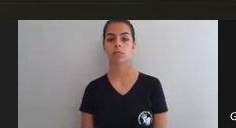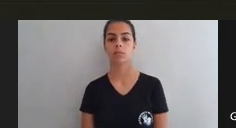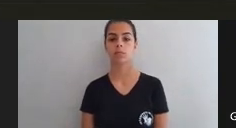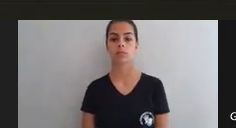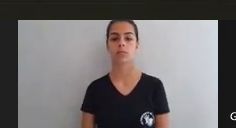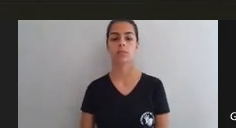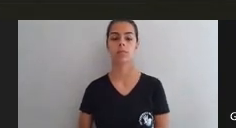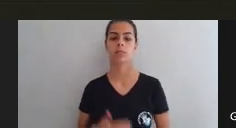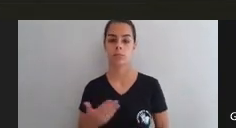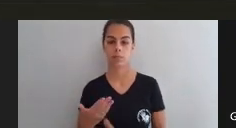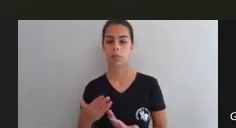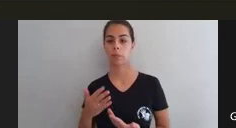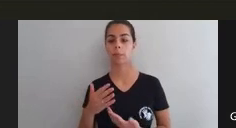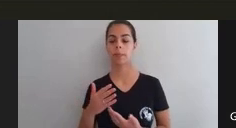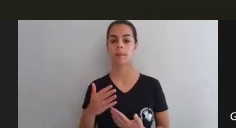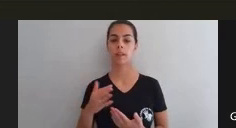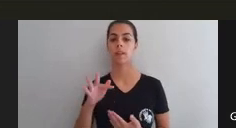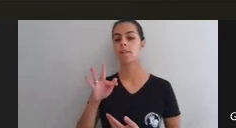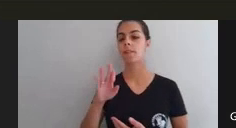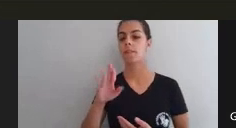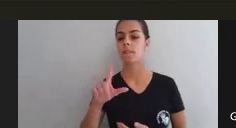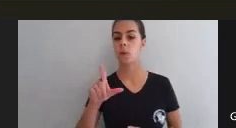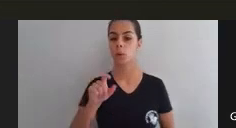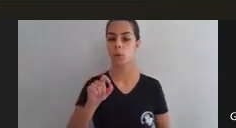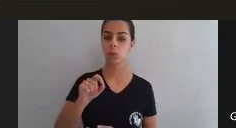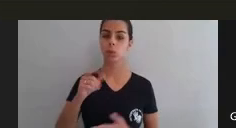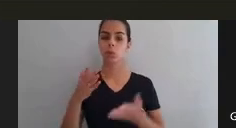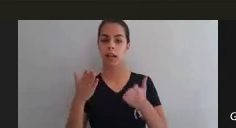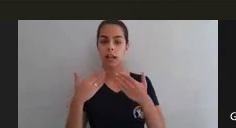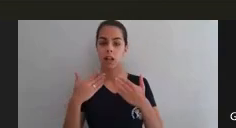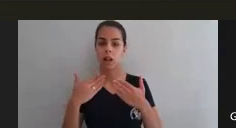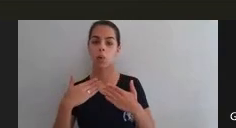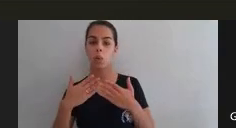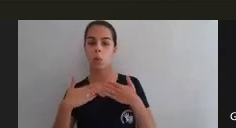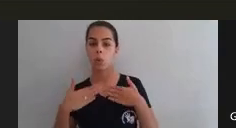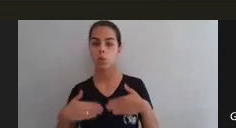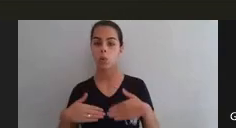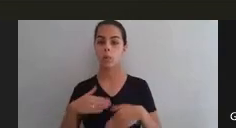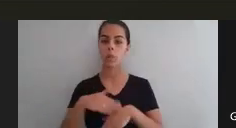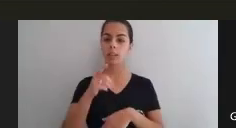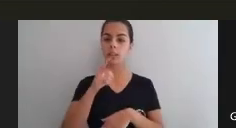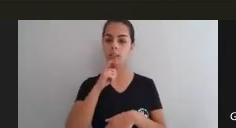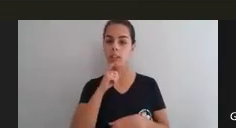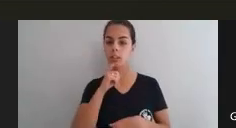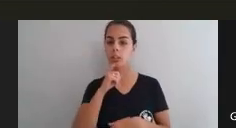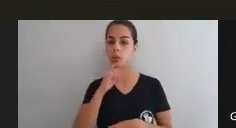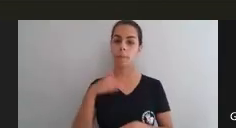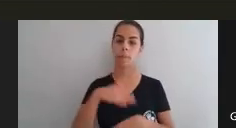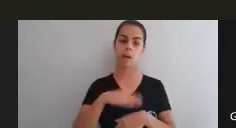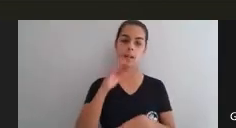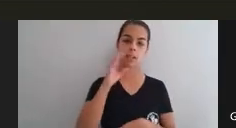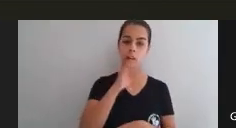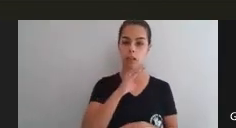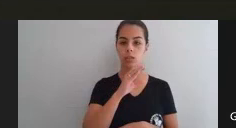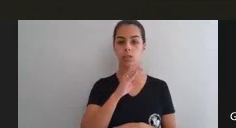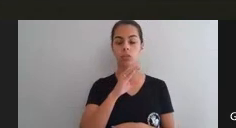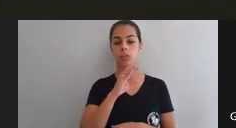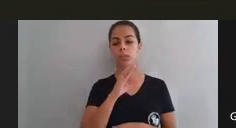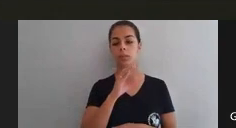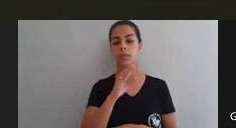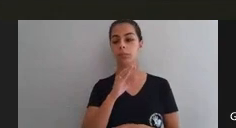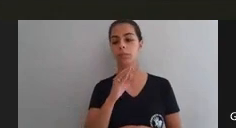fluxo de calor de um corpo mais frio para um mais quente não viola a primeira lei da termodinâmica. De um frio